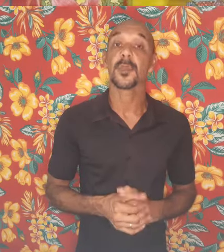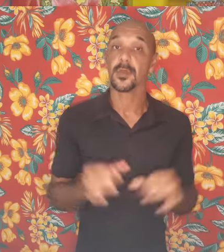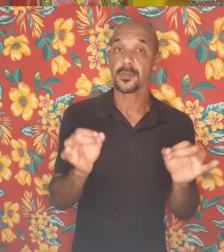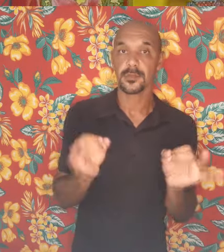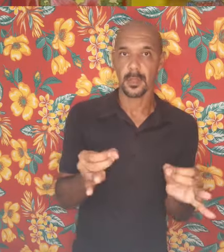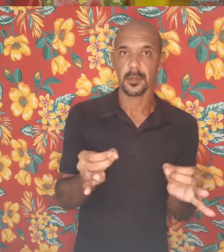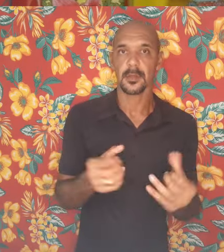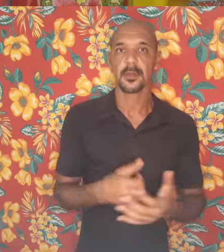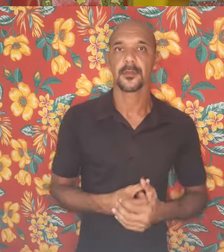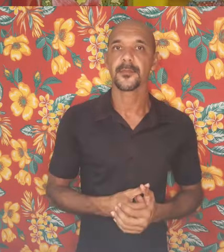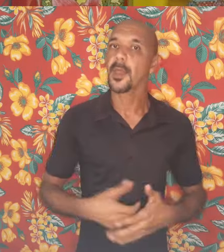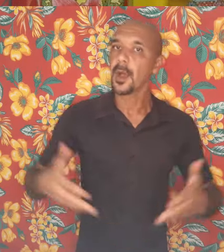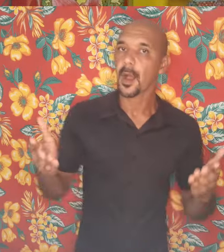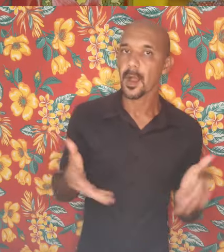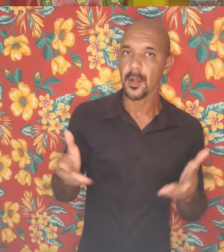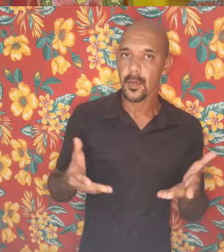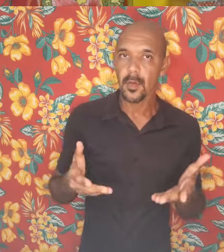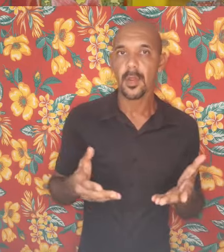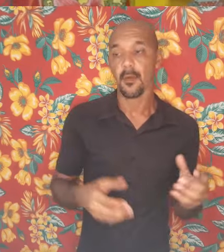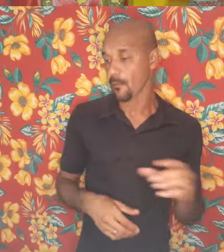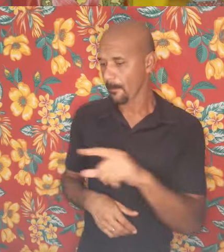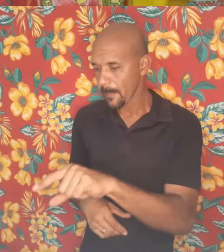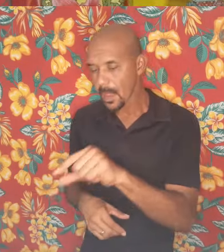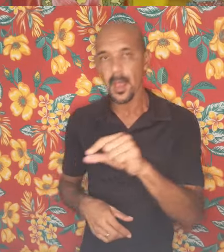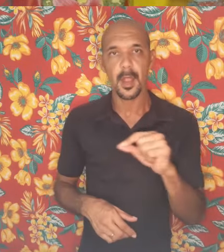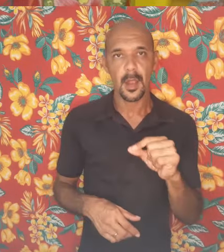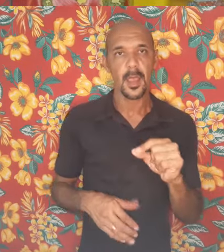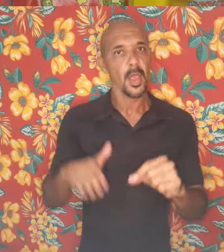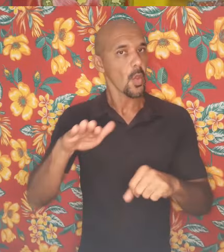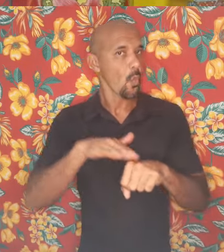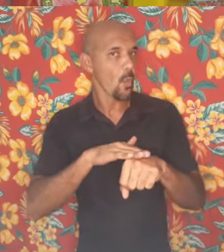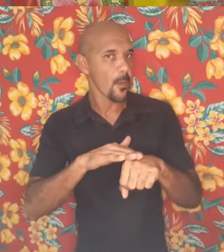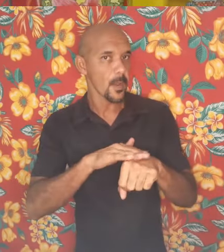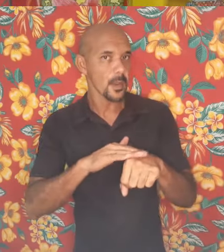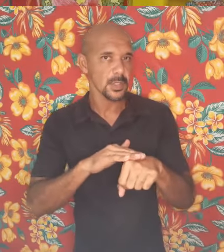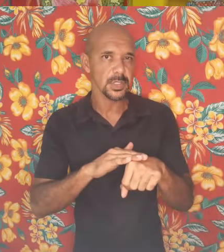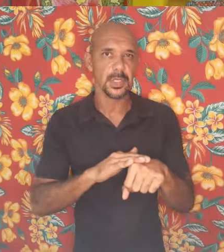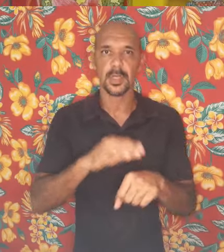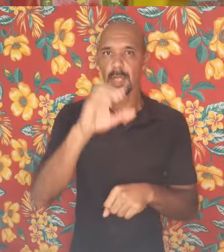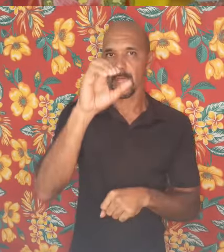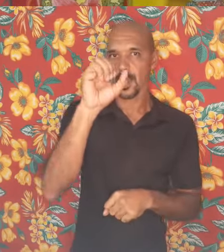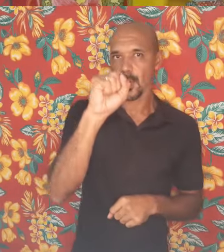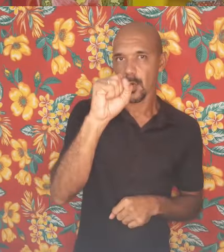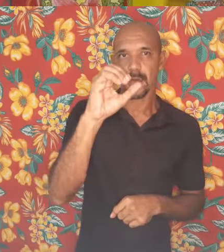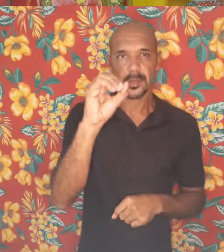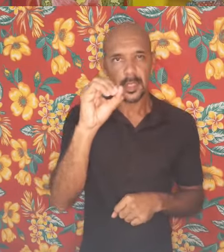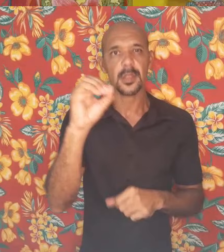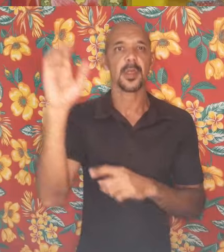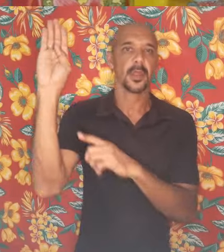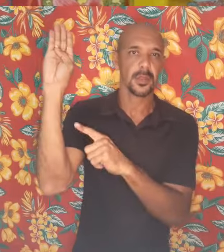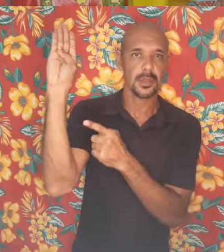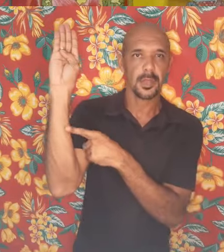Certo? Eu agora vou pegar uma lixazinha, tá? Essa lixa é uma lixa 80 de madeira e vou